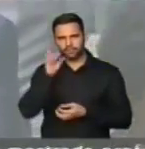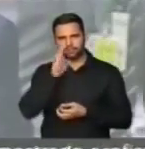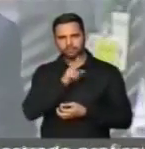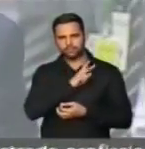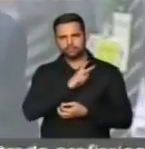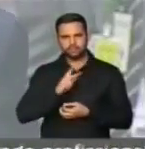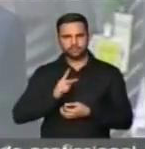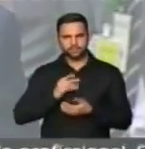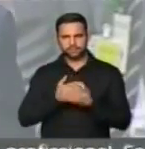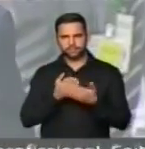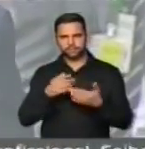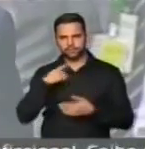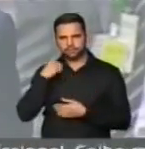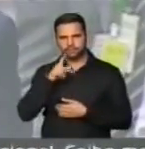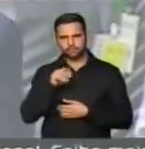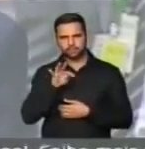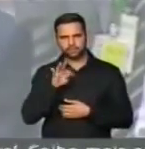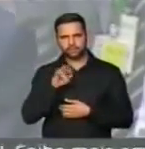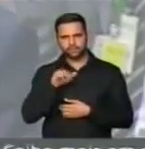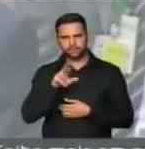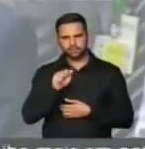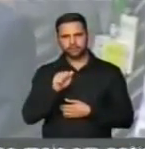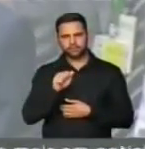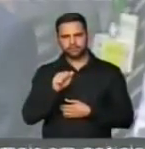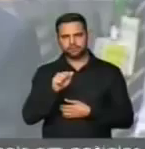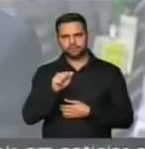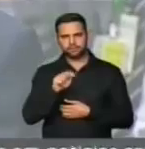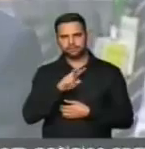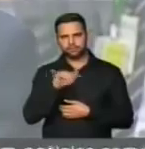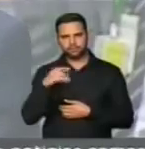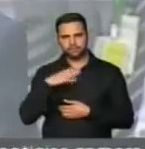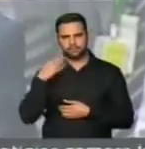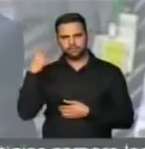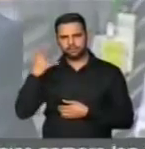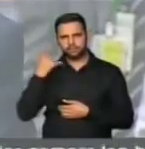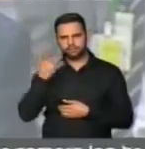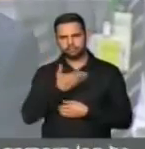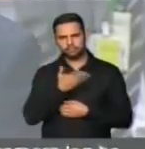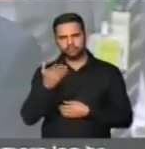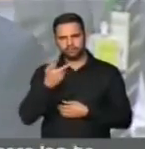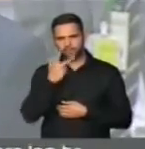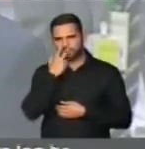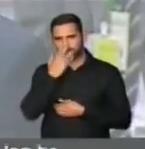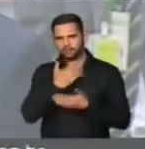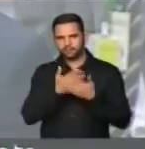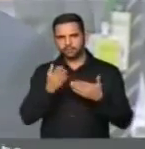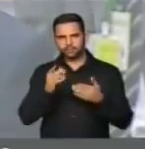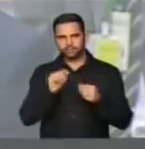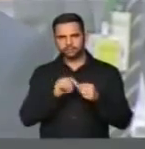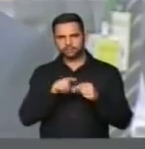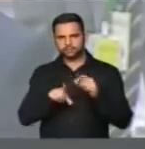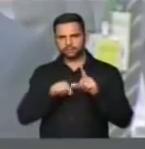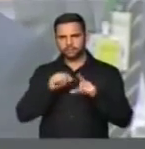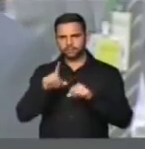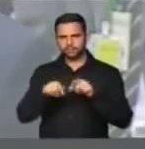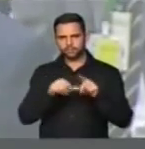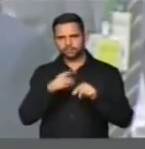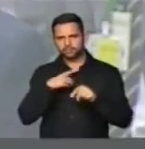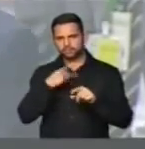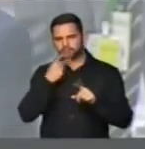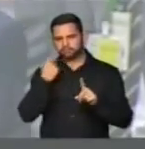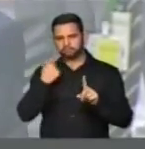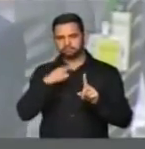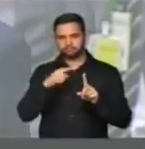presidente, deputado Paulo Teixeira vai à tribuna e acha que somos seletivos nas nossas